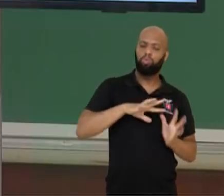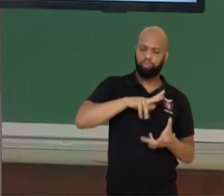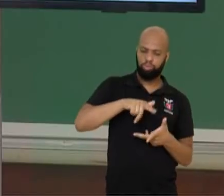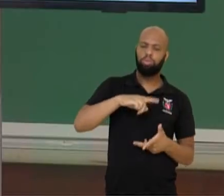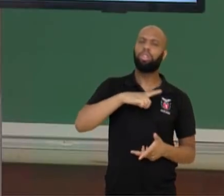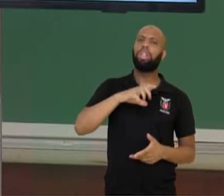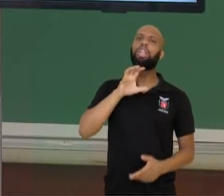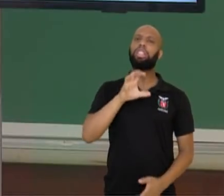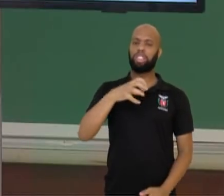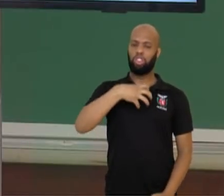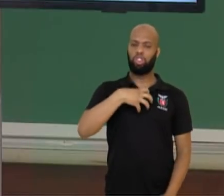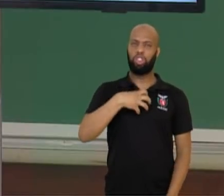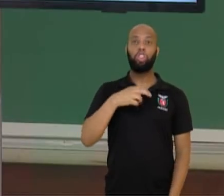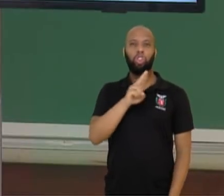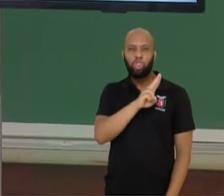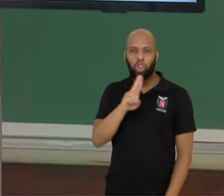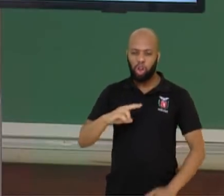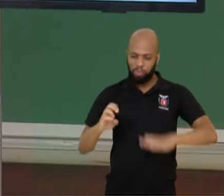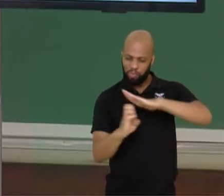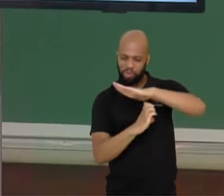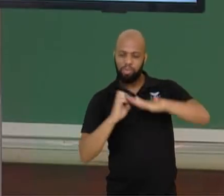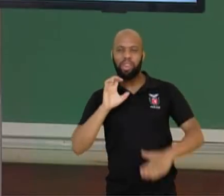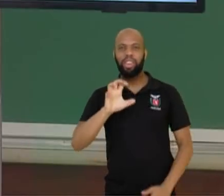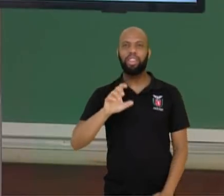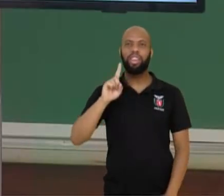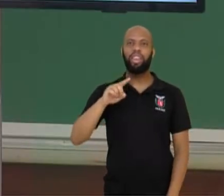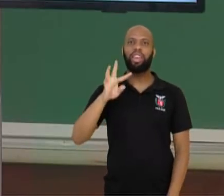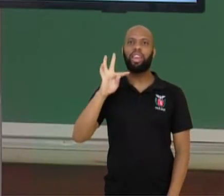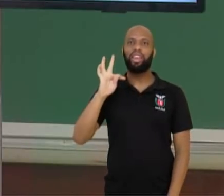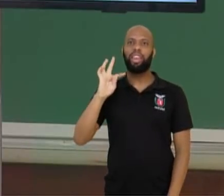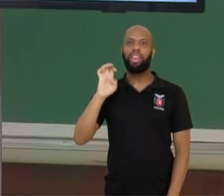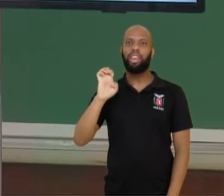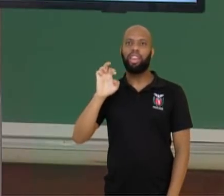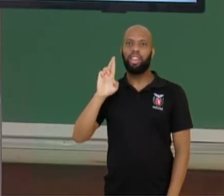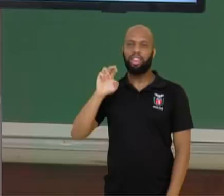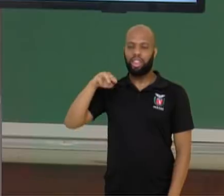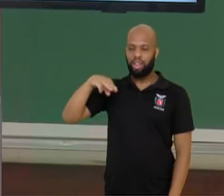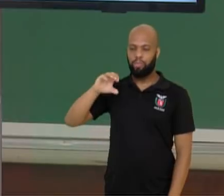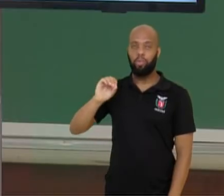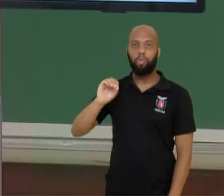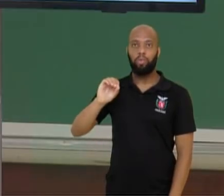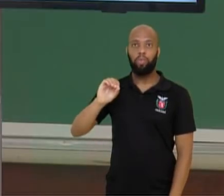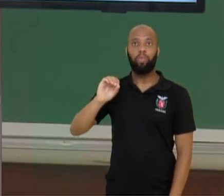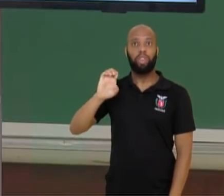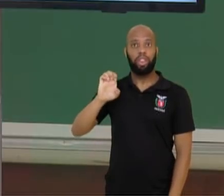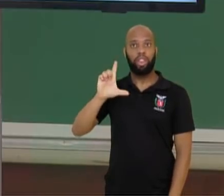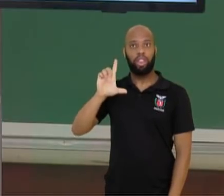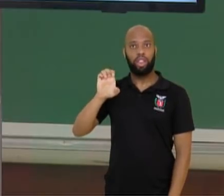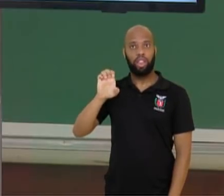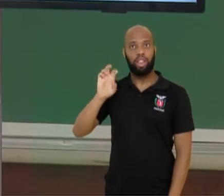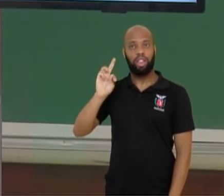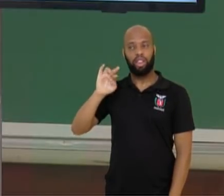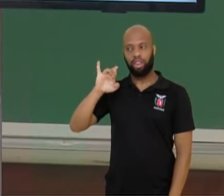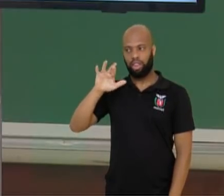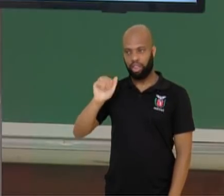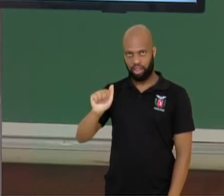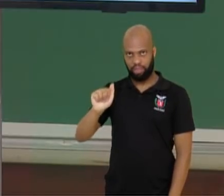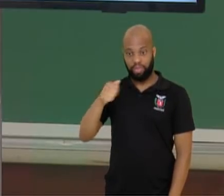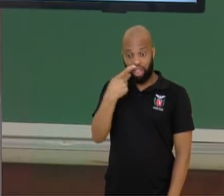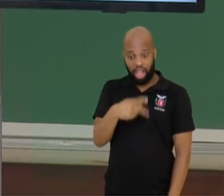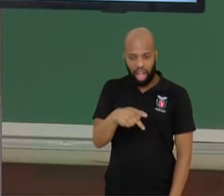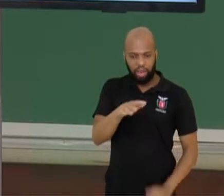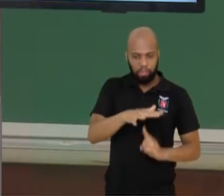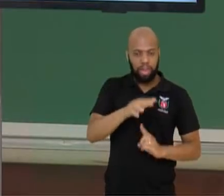por termoelétricas, tá? Aqui a gente usa mais as energias da hidroelétrica, tá? Mas de qualquer forma é importante vocês entenderem o que está acontecendo